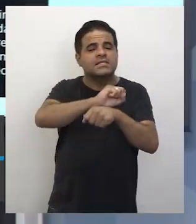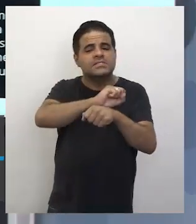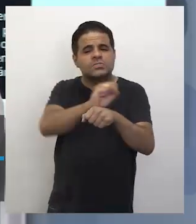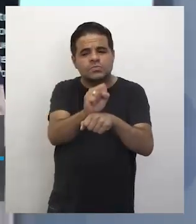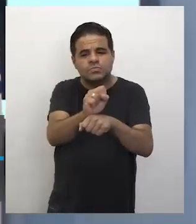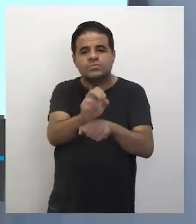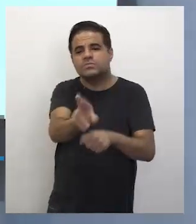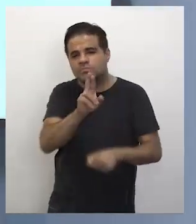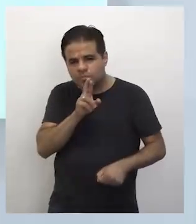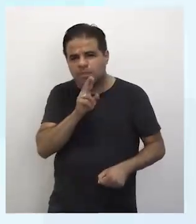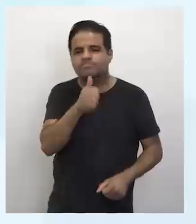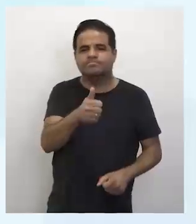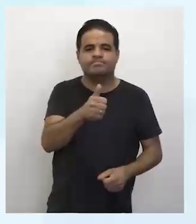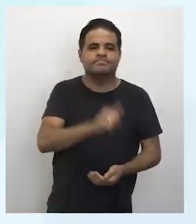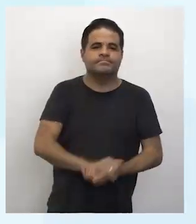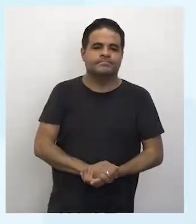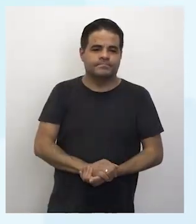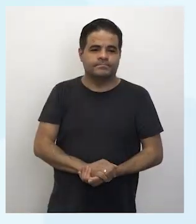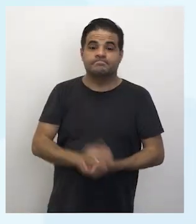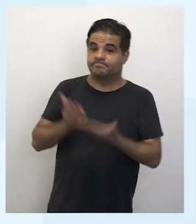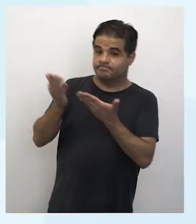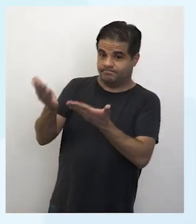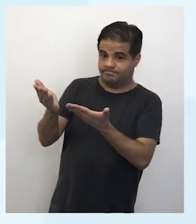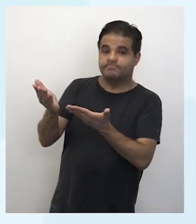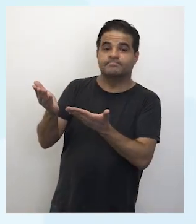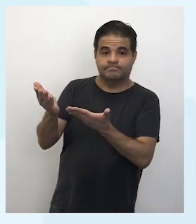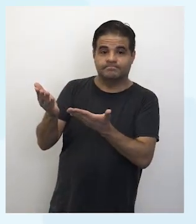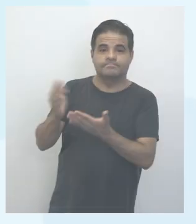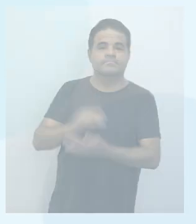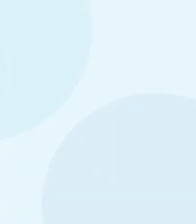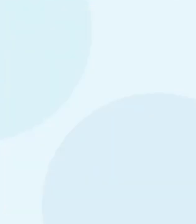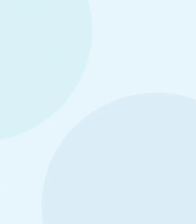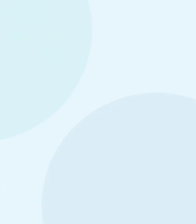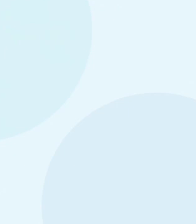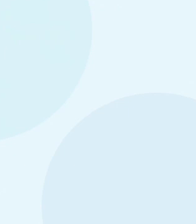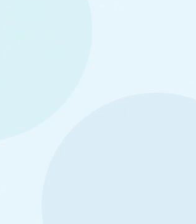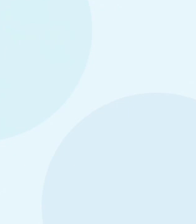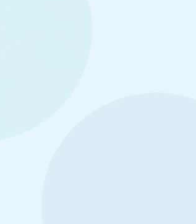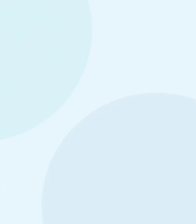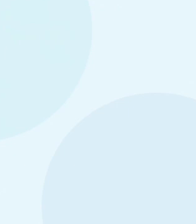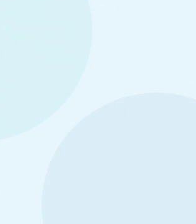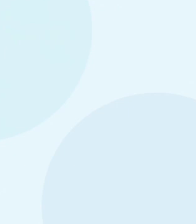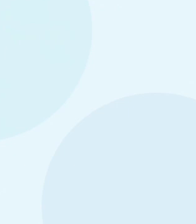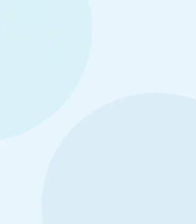responder para nós. Vamos lá, tá aí, ó. Beleza.